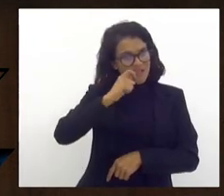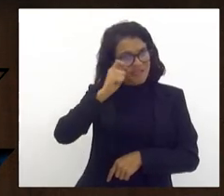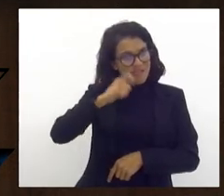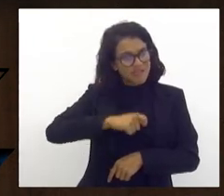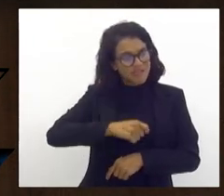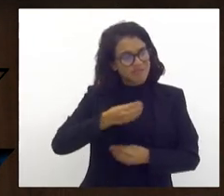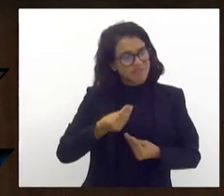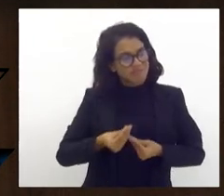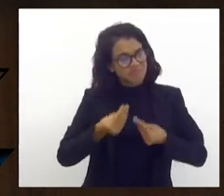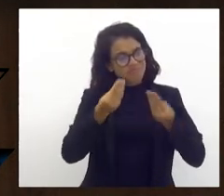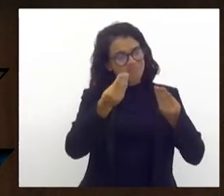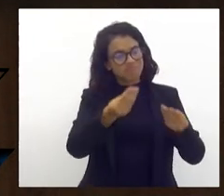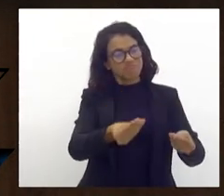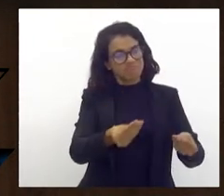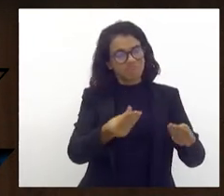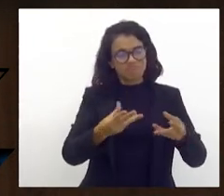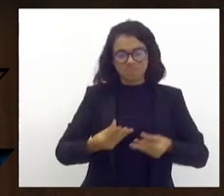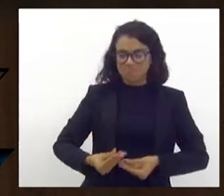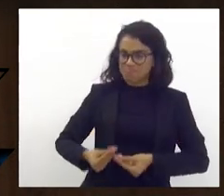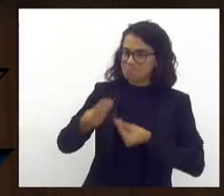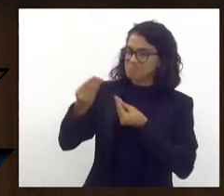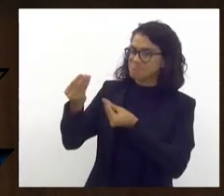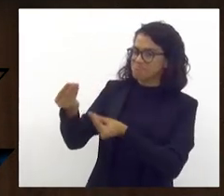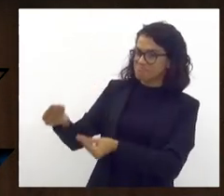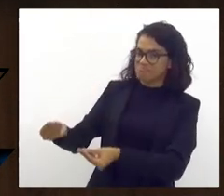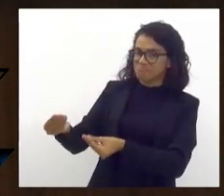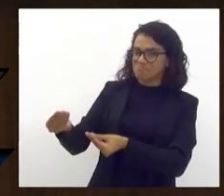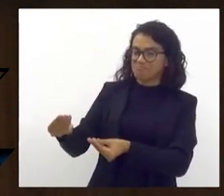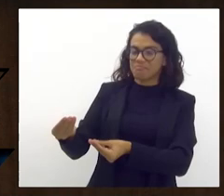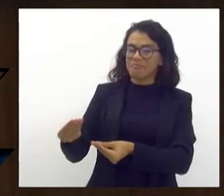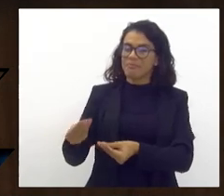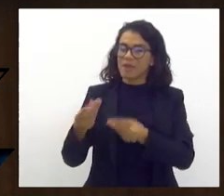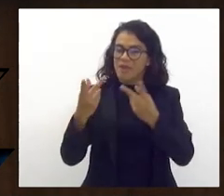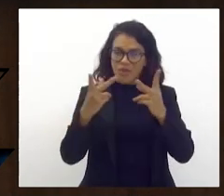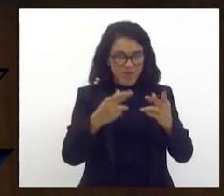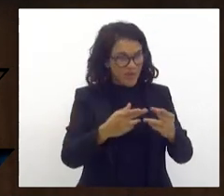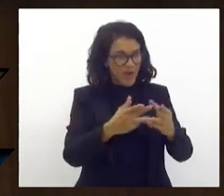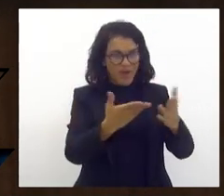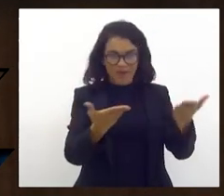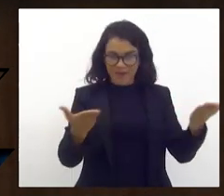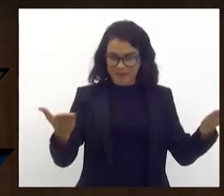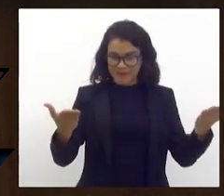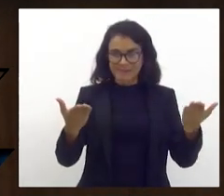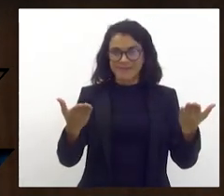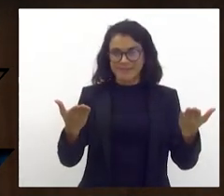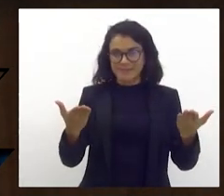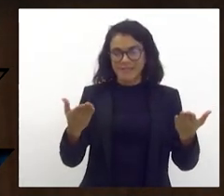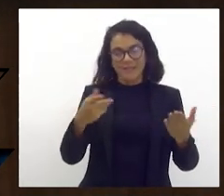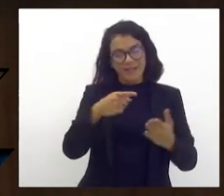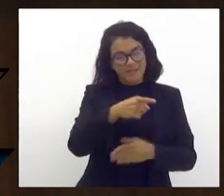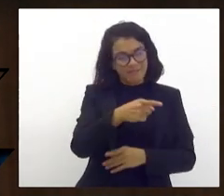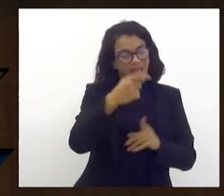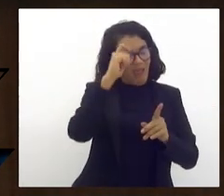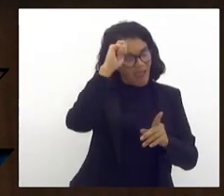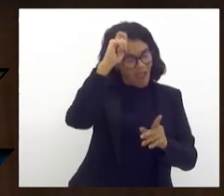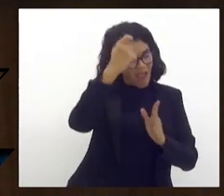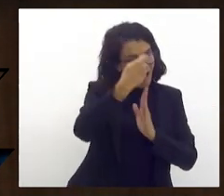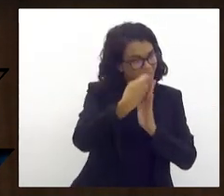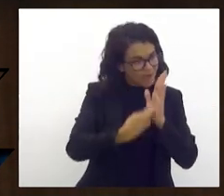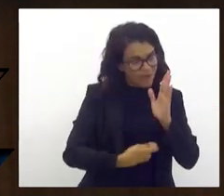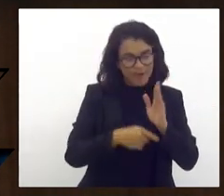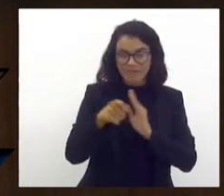a medalha a eles. E eu, como vocês, Vossa Excelência autor e as deputadas